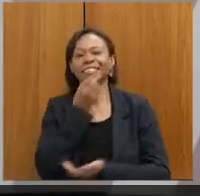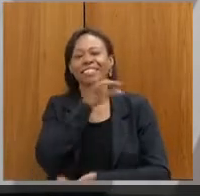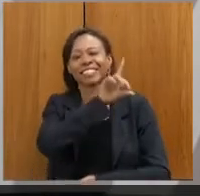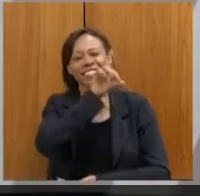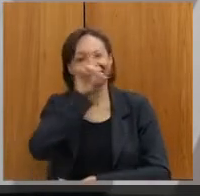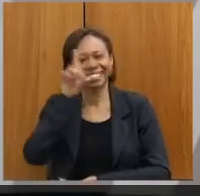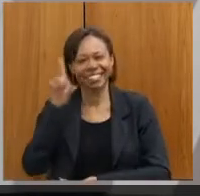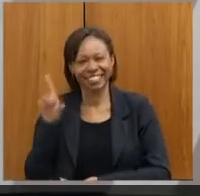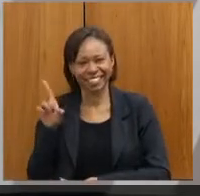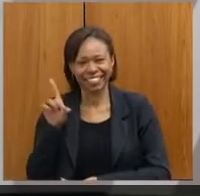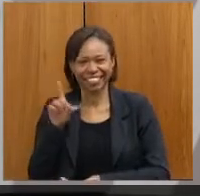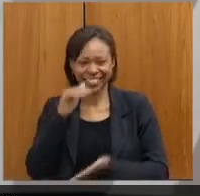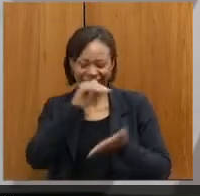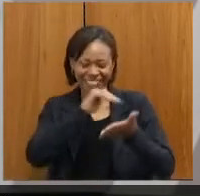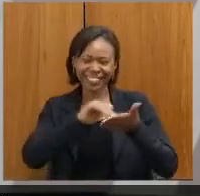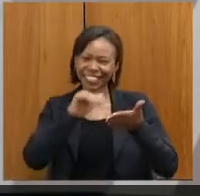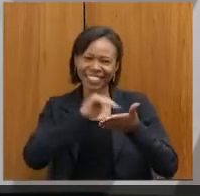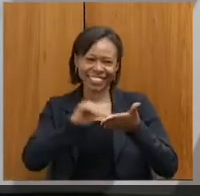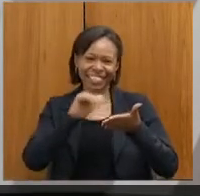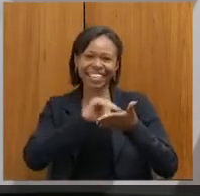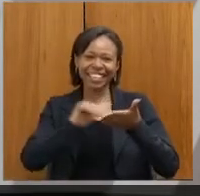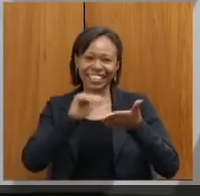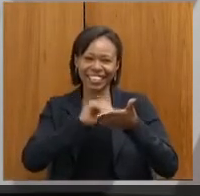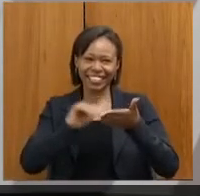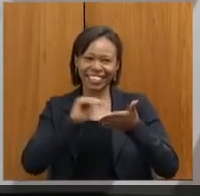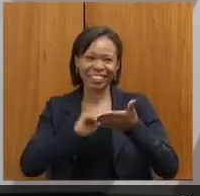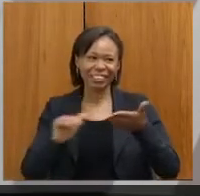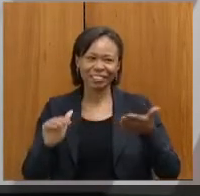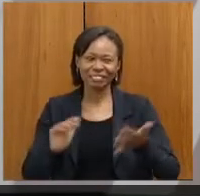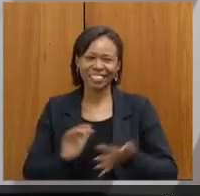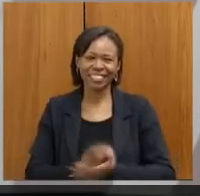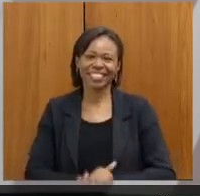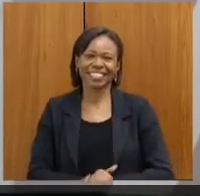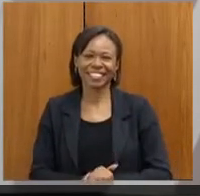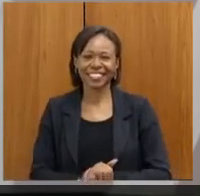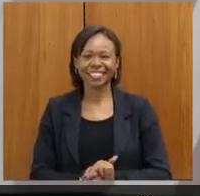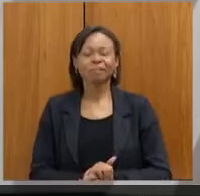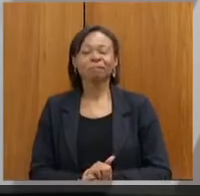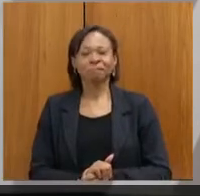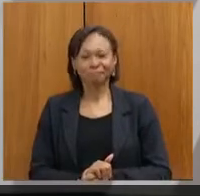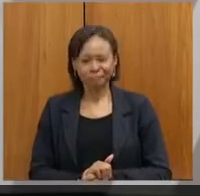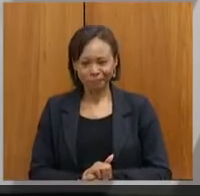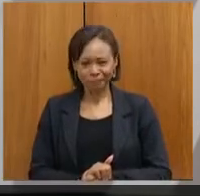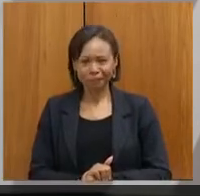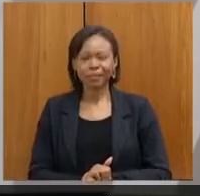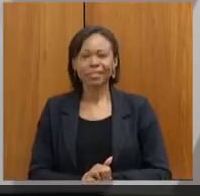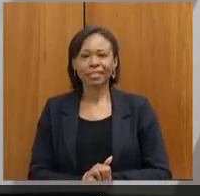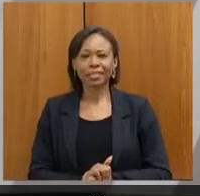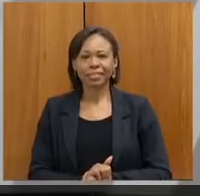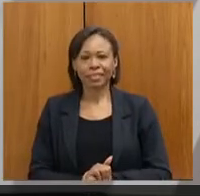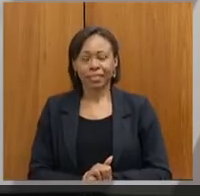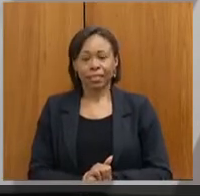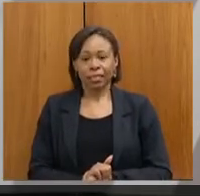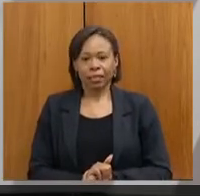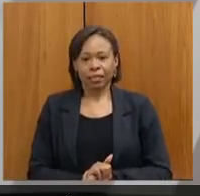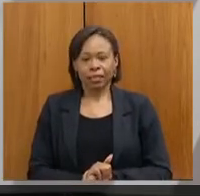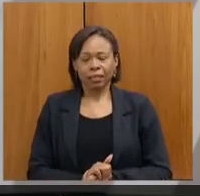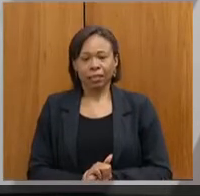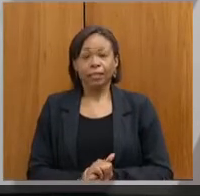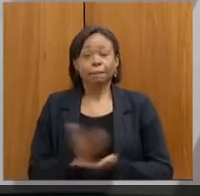deputados é a companheira Bia que me antecedeu e eu compartilho o da indignação dela